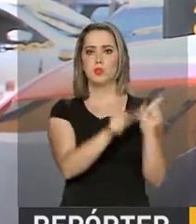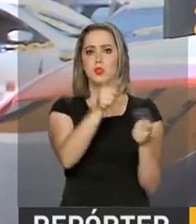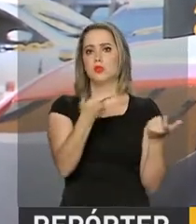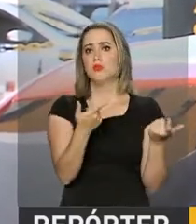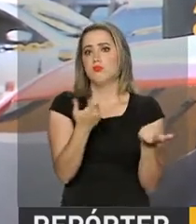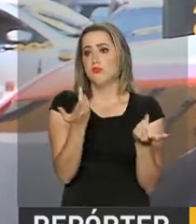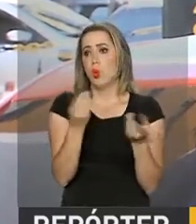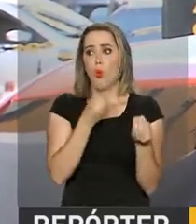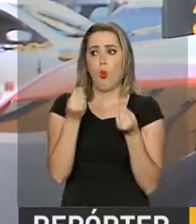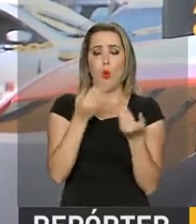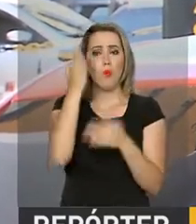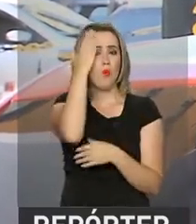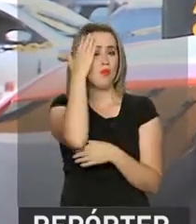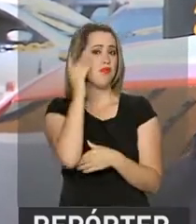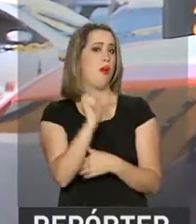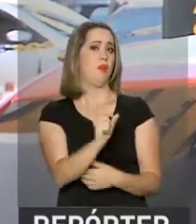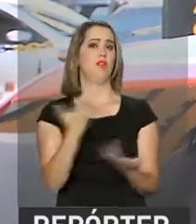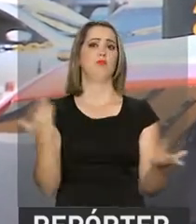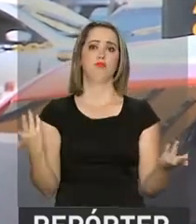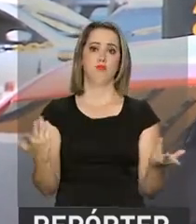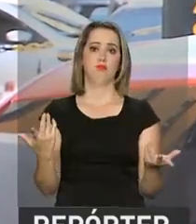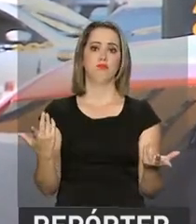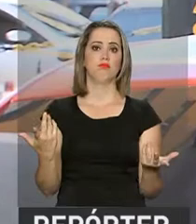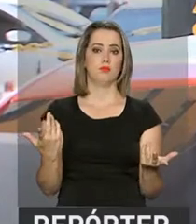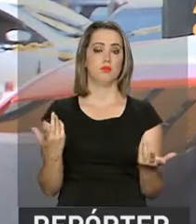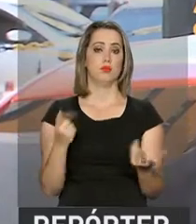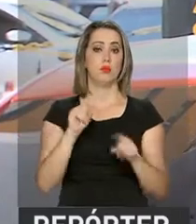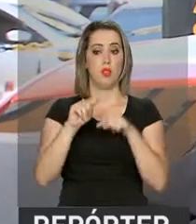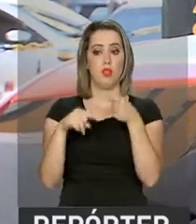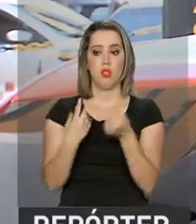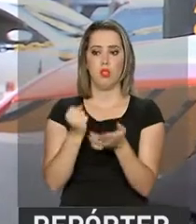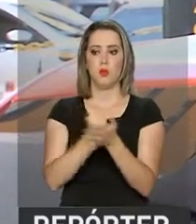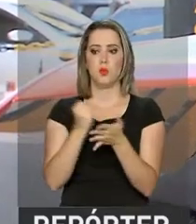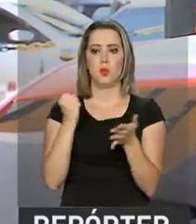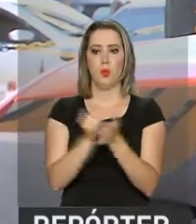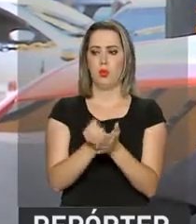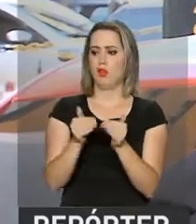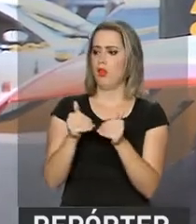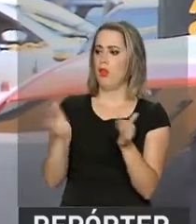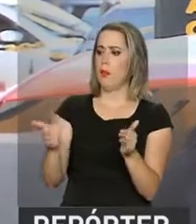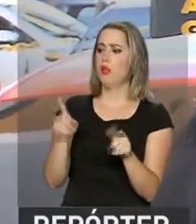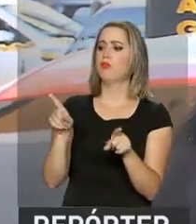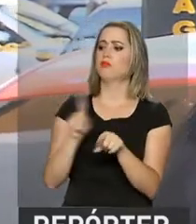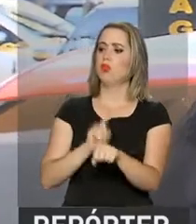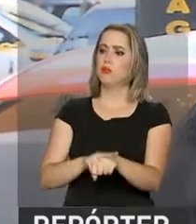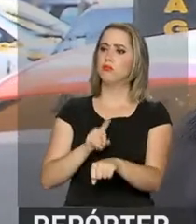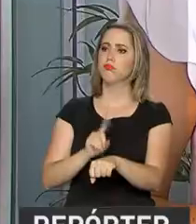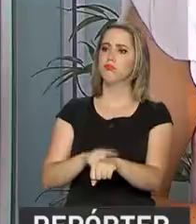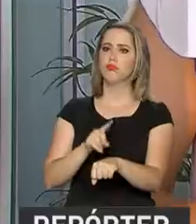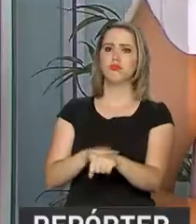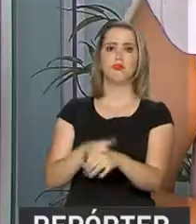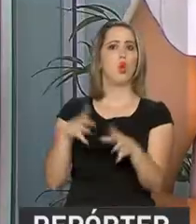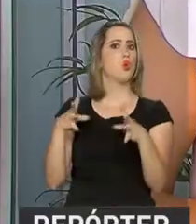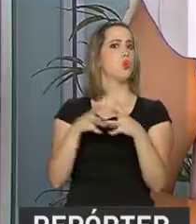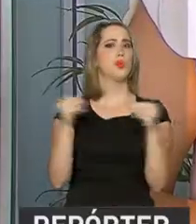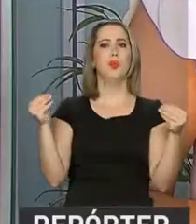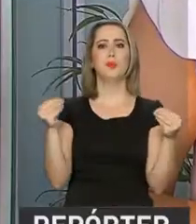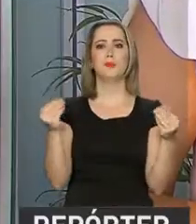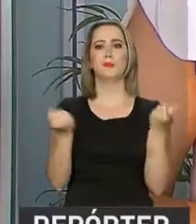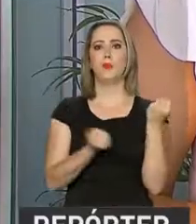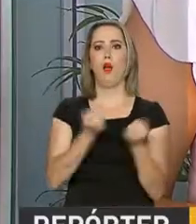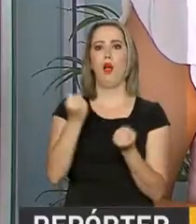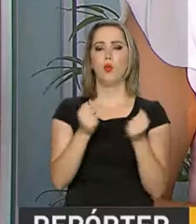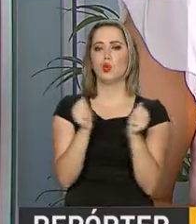de desconfiança e aí depois desse contrato aberto, e aí eles somem com o veículo. Agora